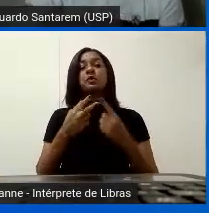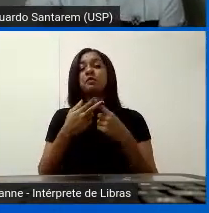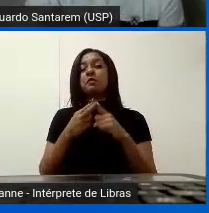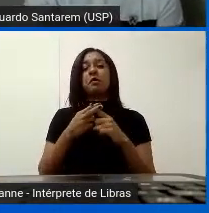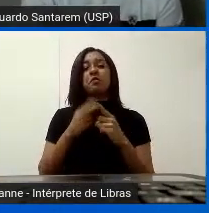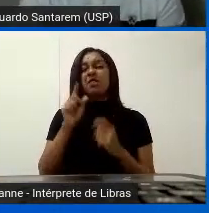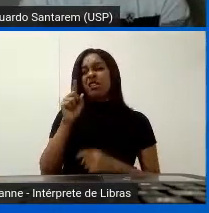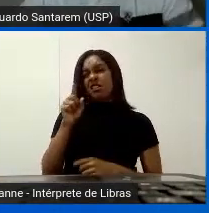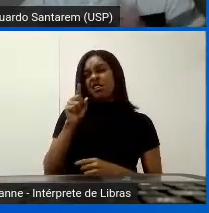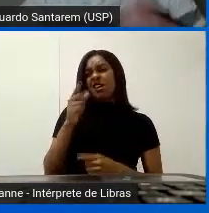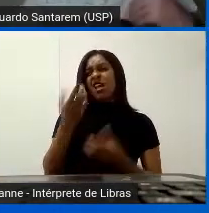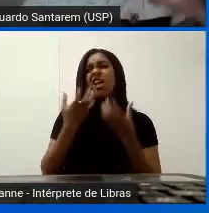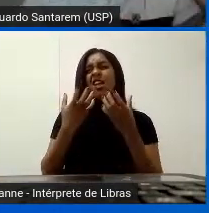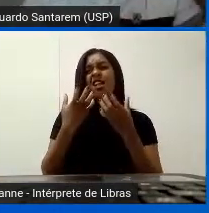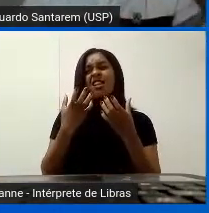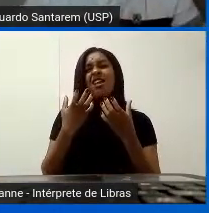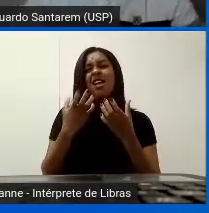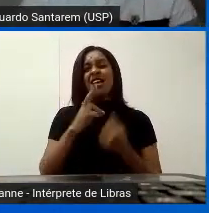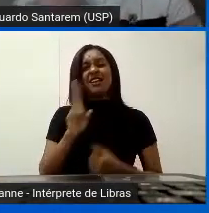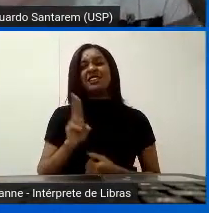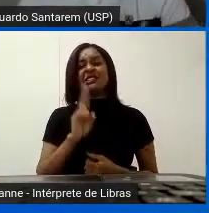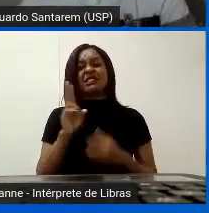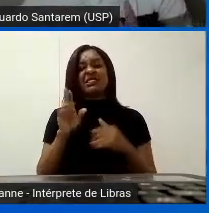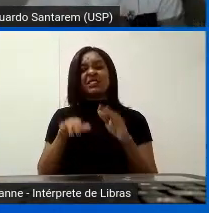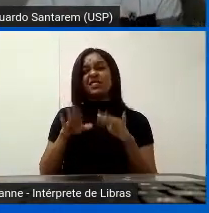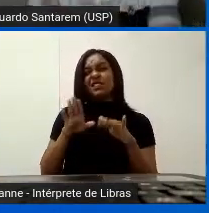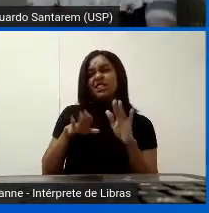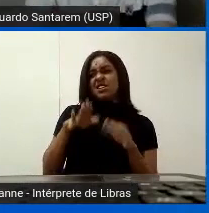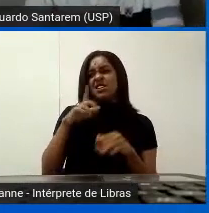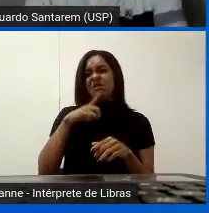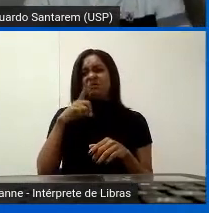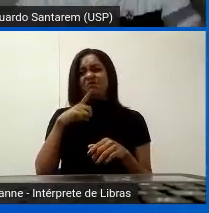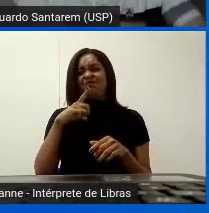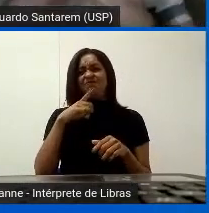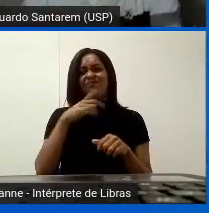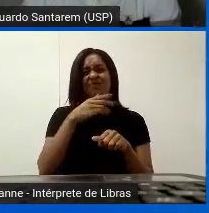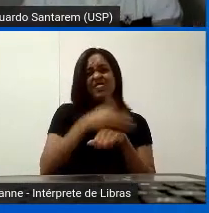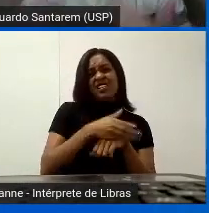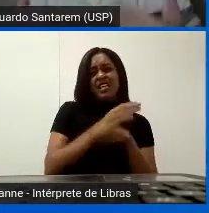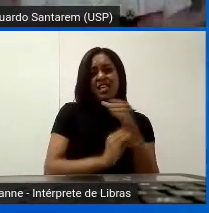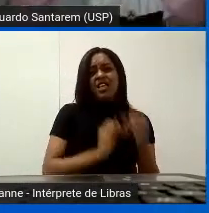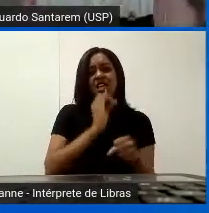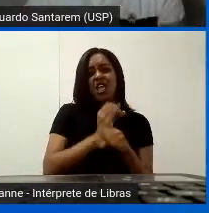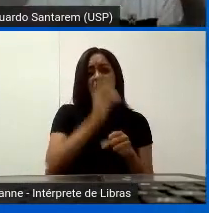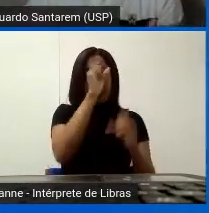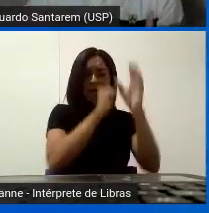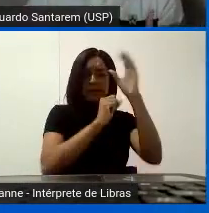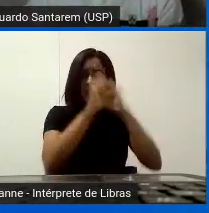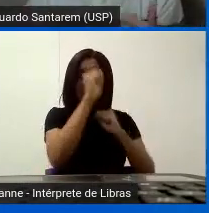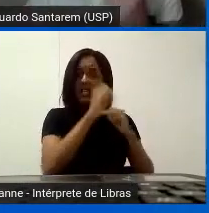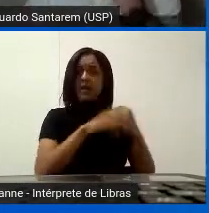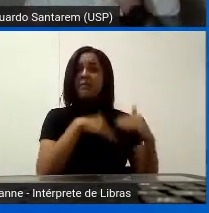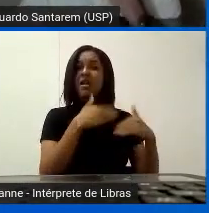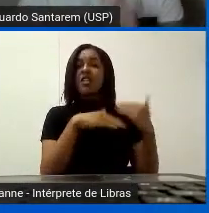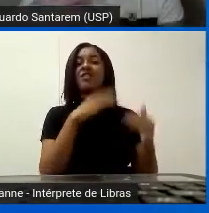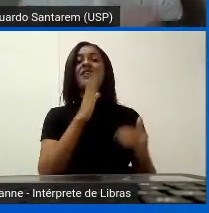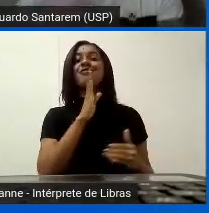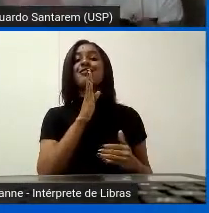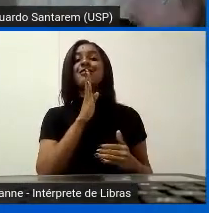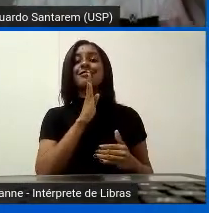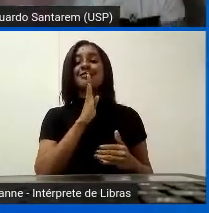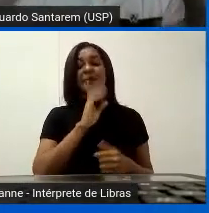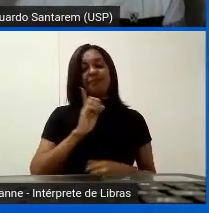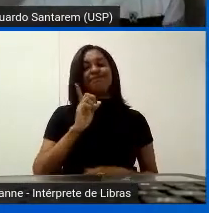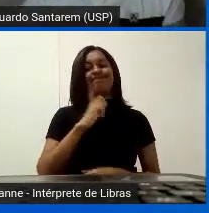dispositivo para fazer esse tipo de coisa então em vez ele tá numa rede social alguma coisa usando para aprender tá usando para melhorar os conhecimentos que ele tem é